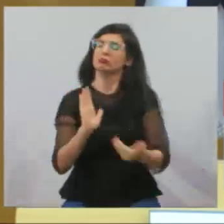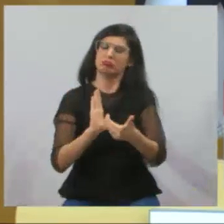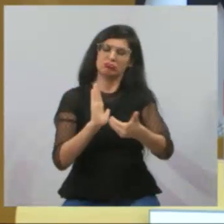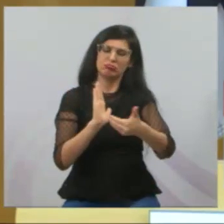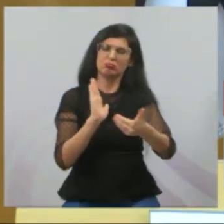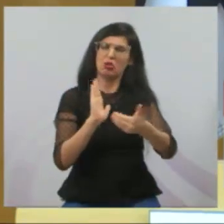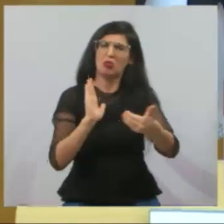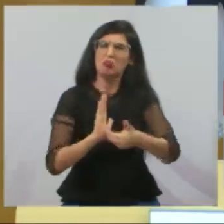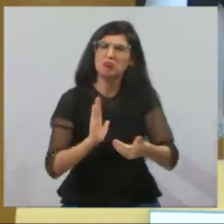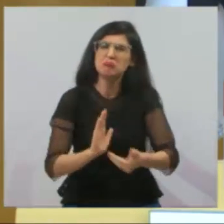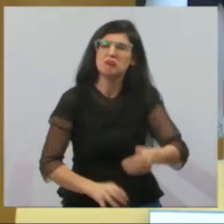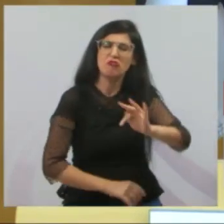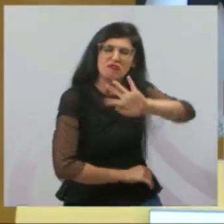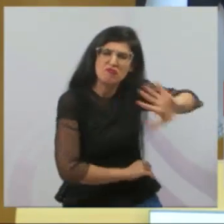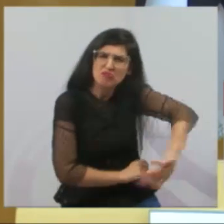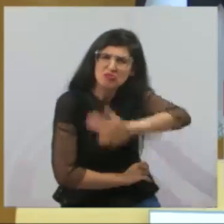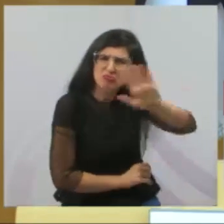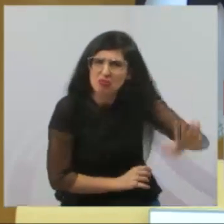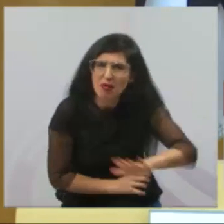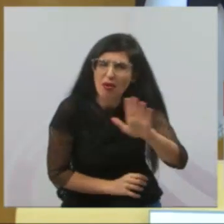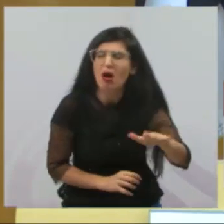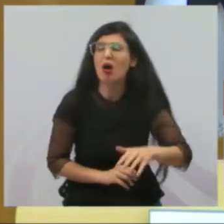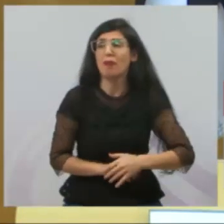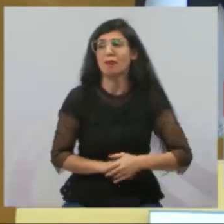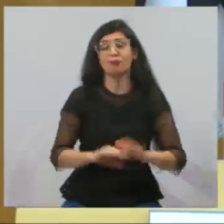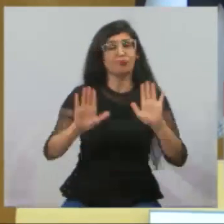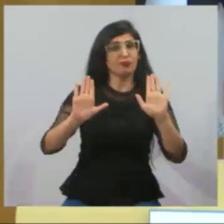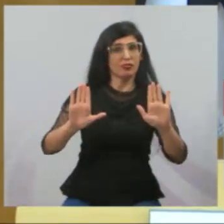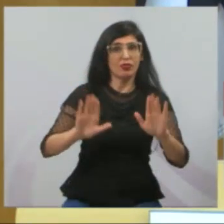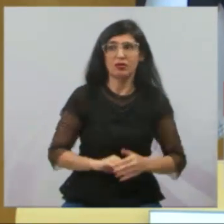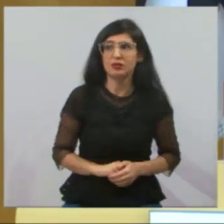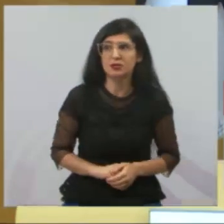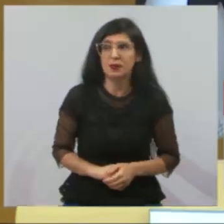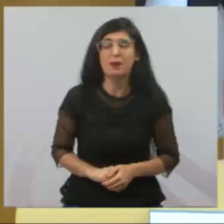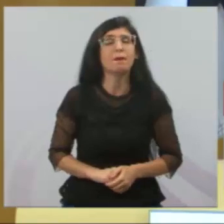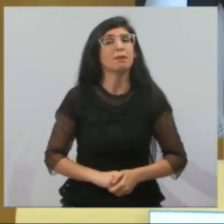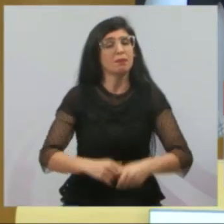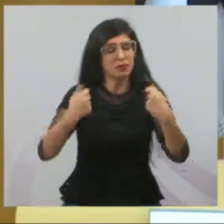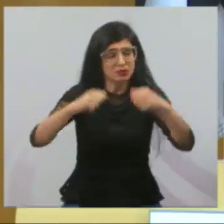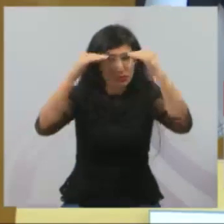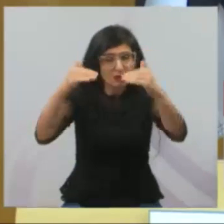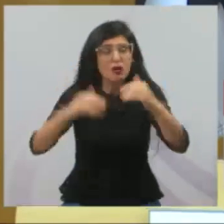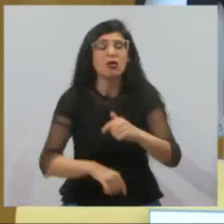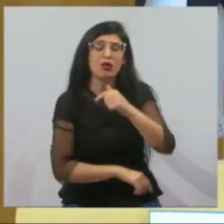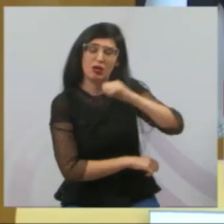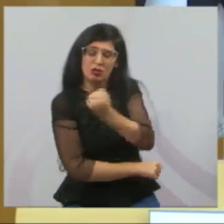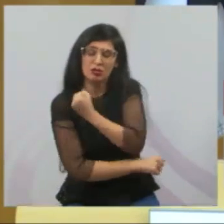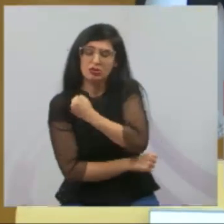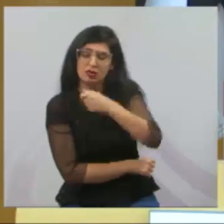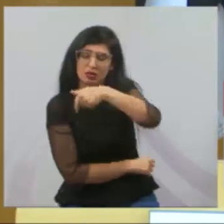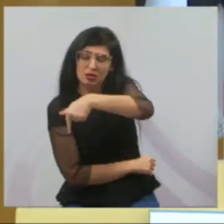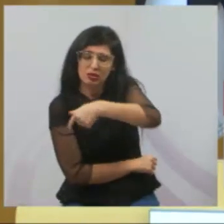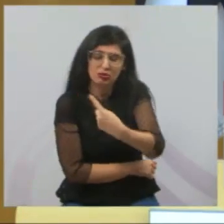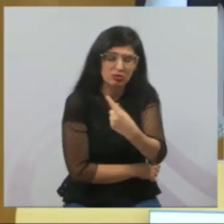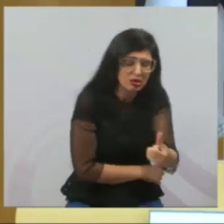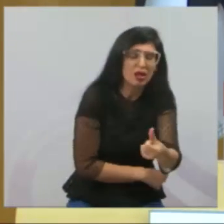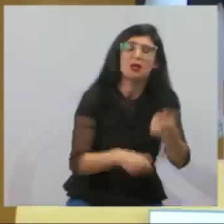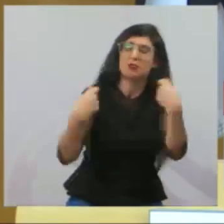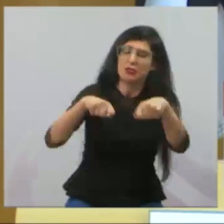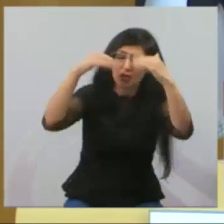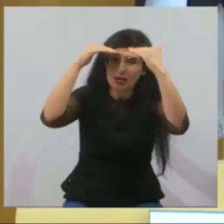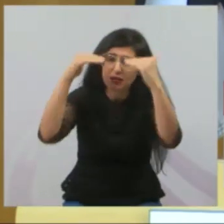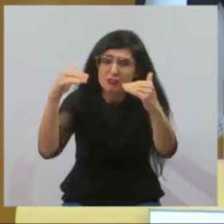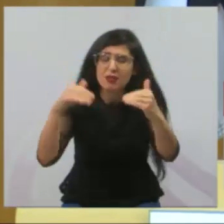uma ação de arguição de descumprimento de preceito fundamental número 716, com pedido de